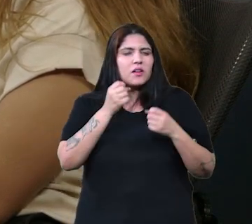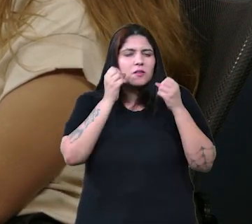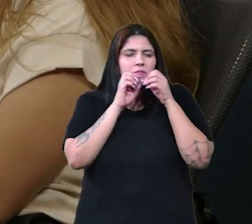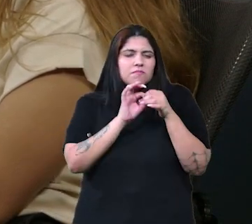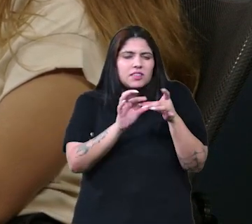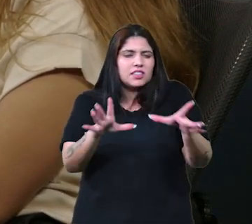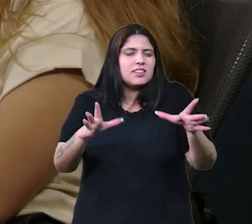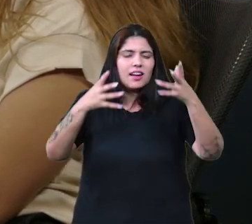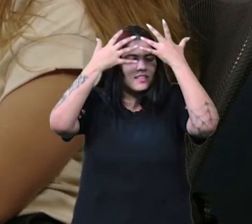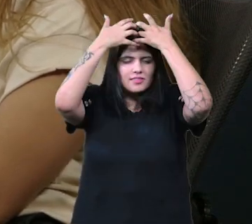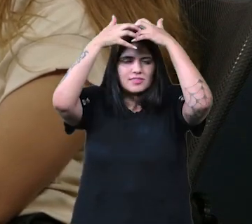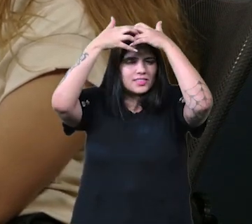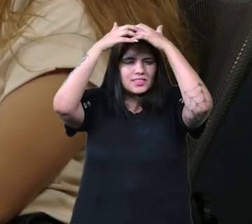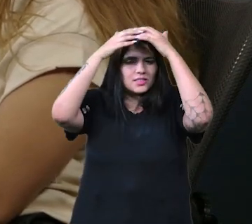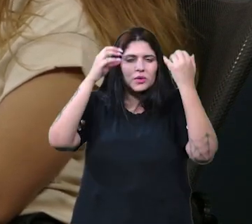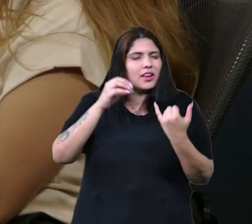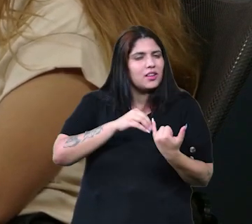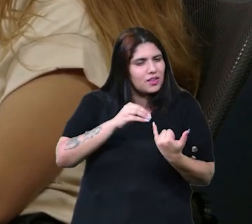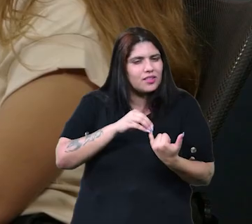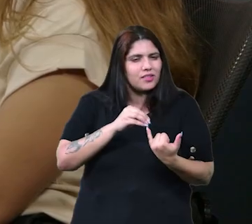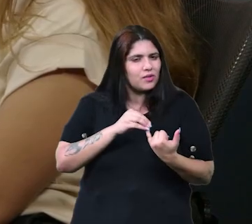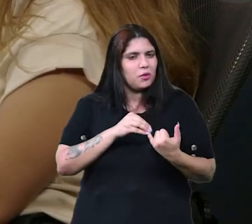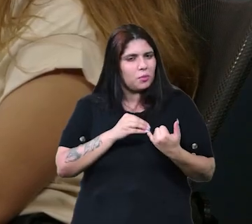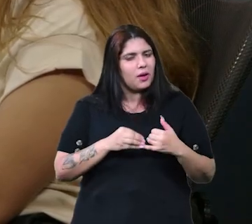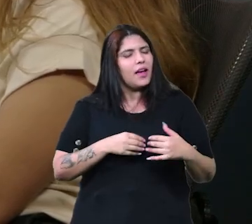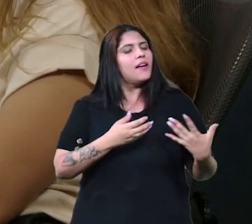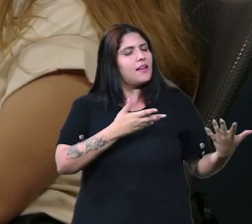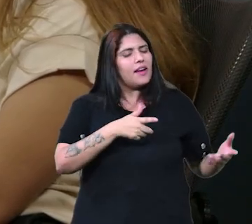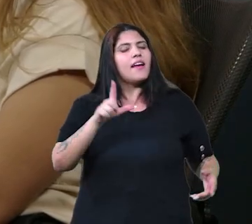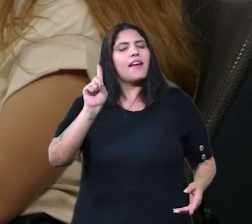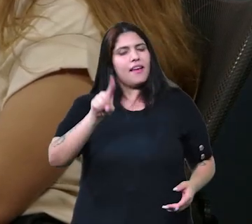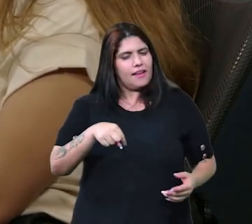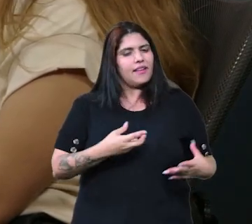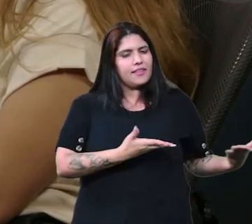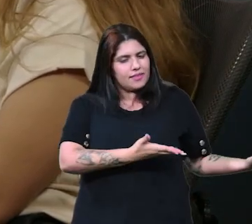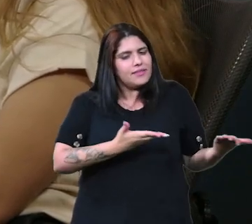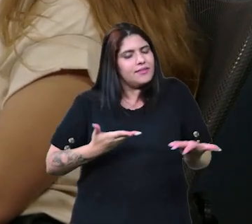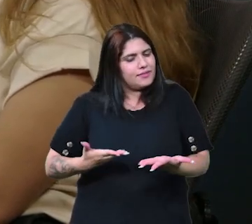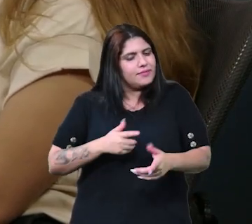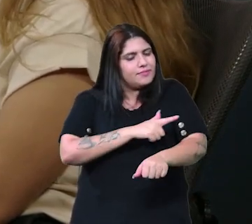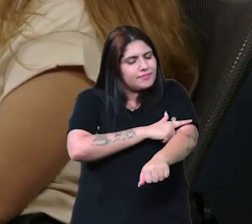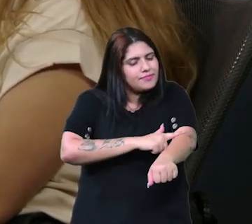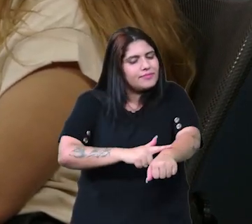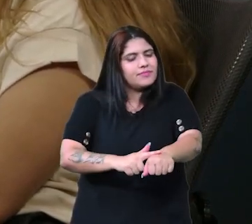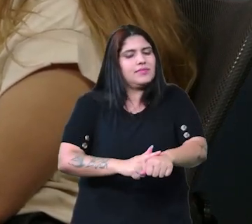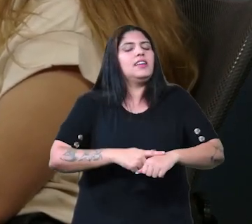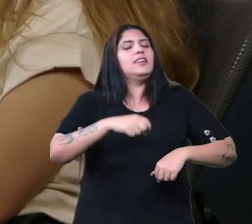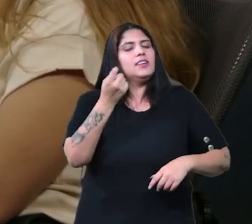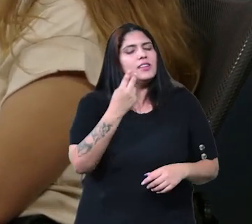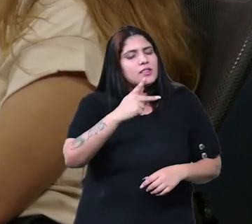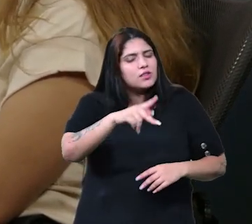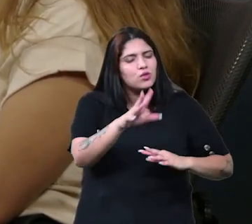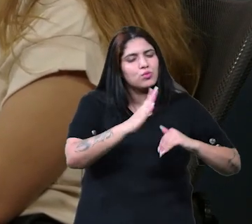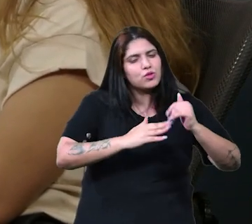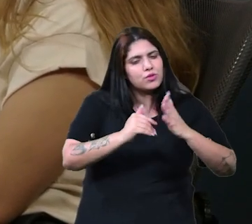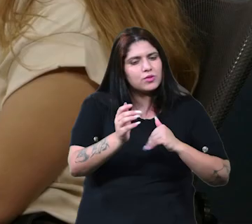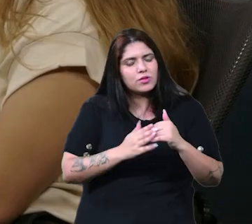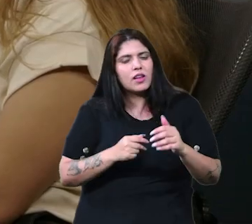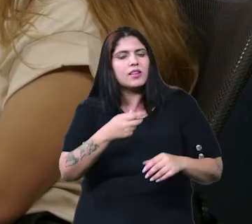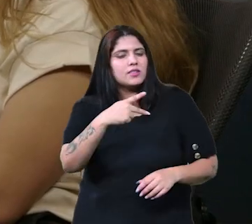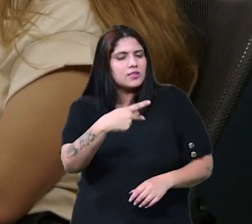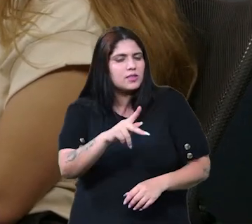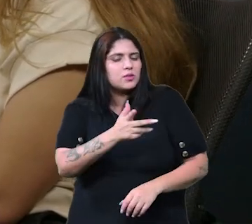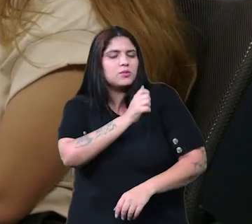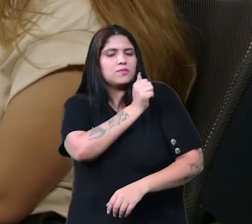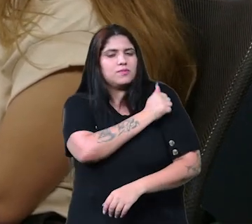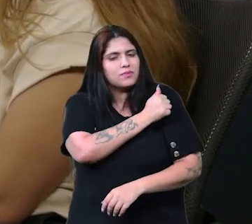sendo hospitaleiro, acolhendo bem seus profissionais, seus estudantes, né, até que ponto ele proporciona um ambiente